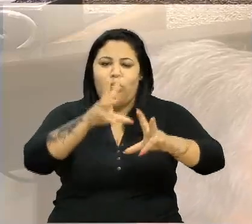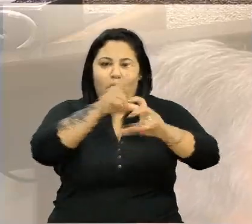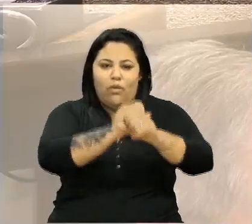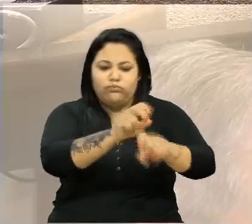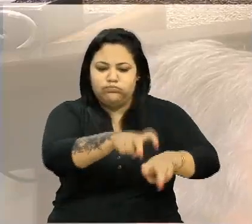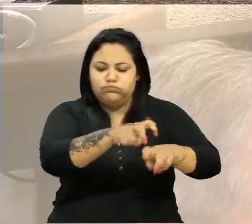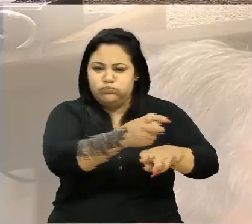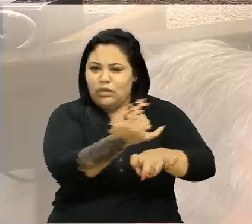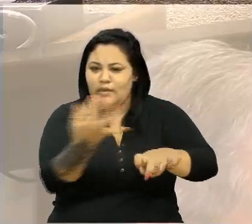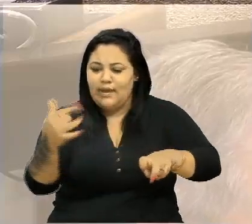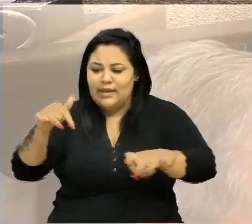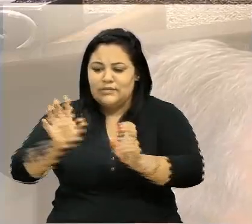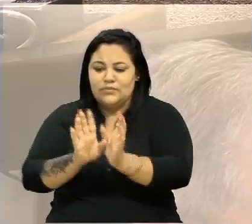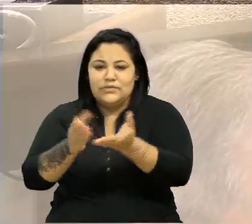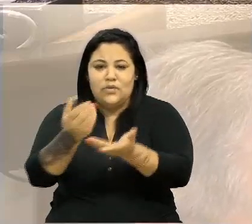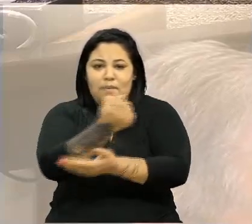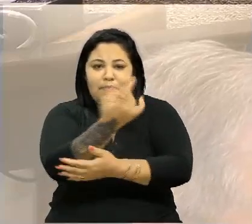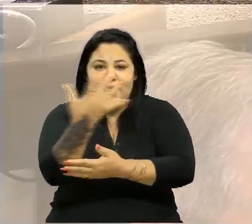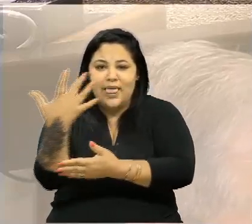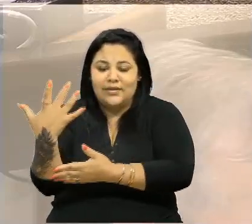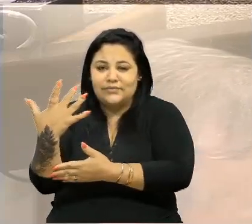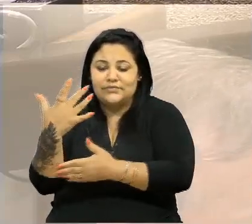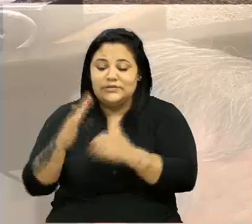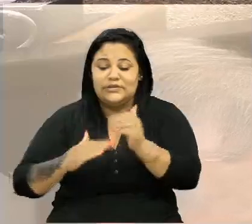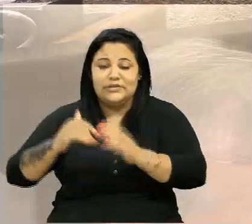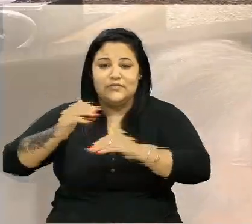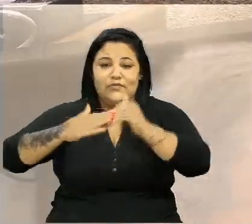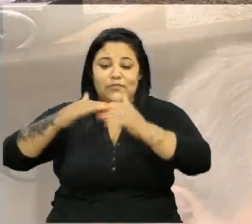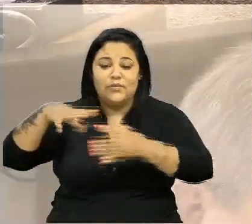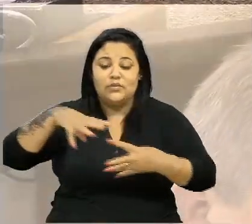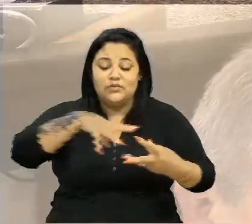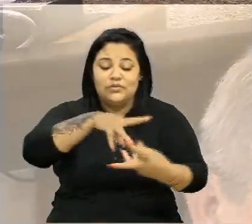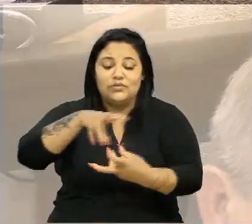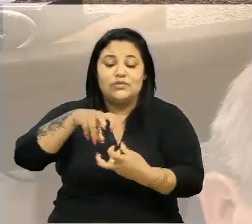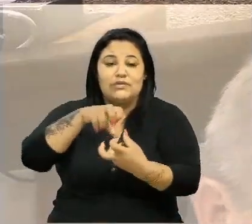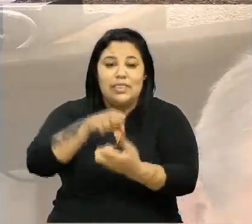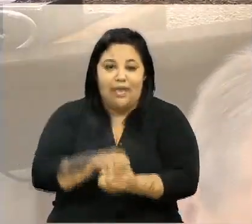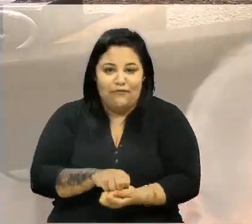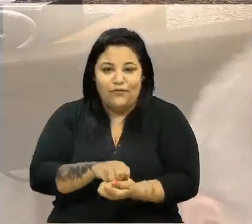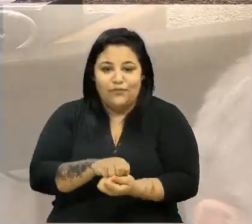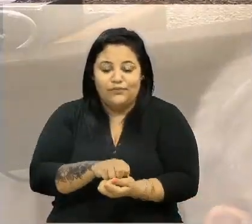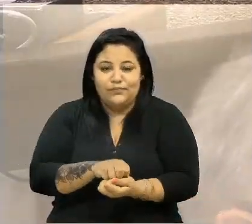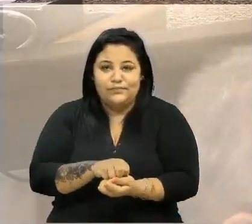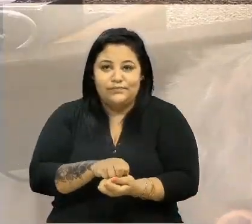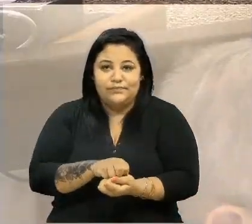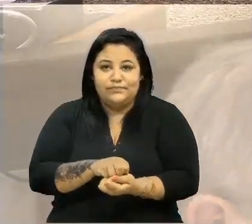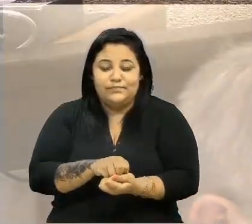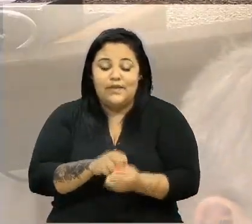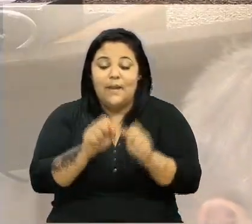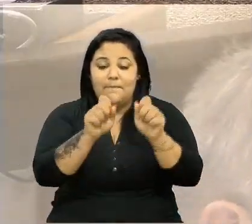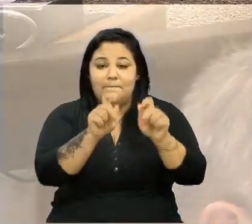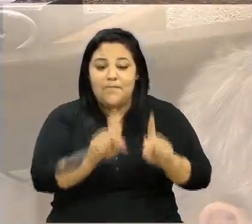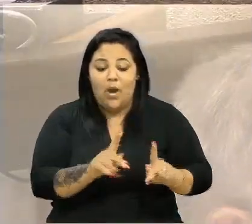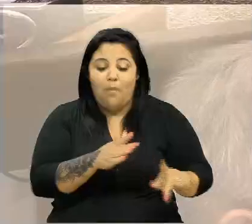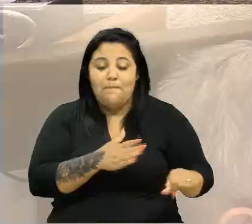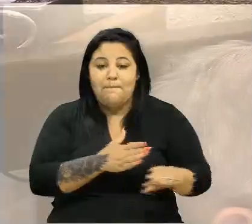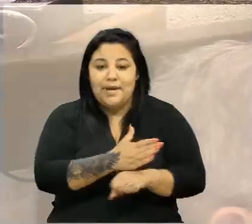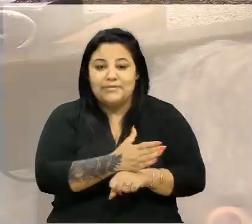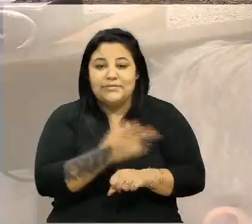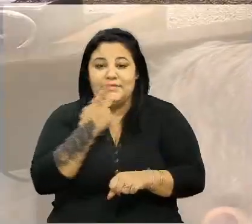Esta Comissão de Meio Ambiente e Desenvolvimento Sustentável, pelos seus integrantes,